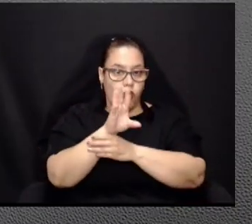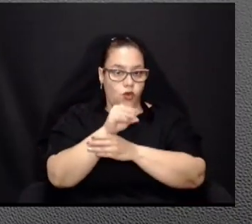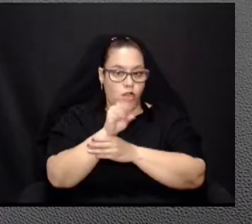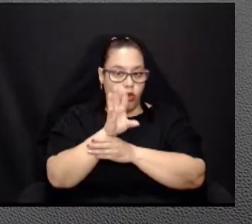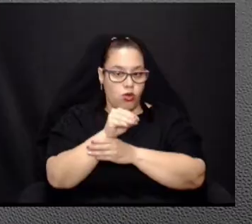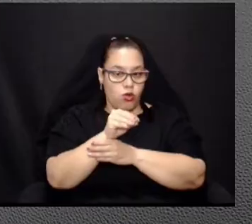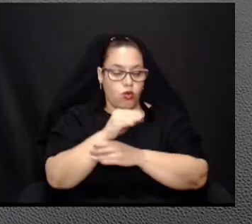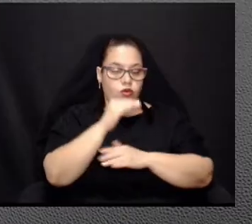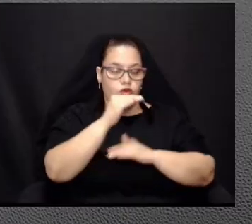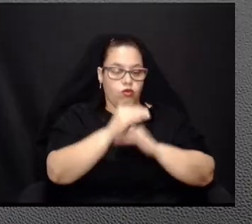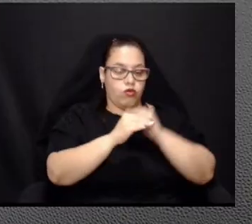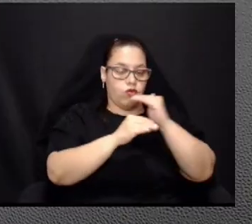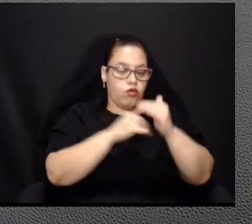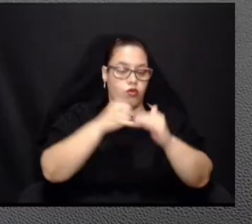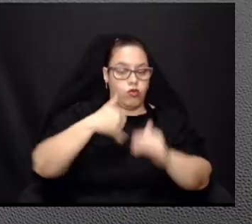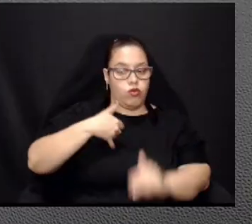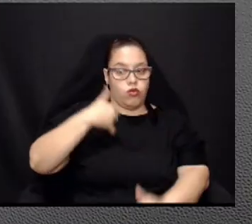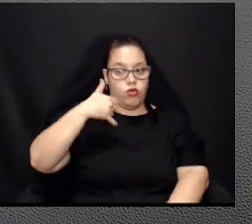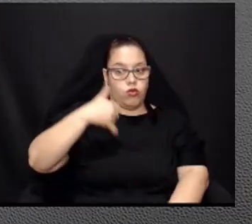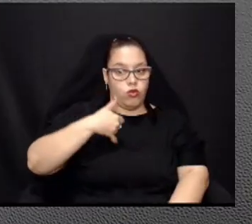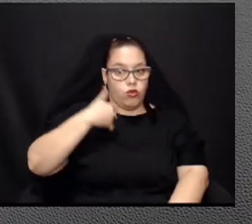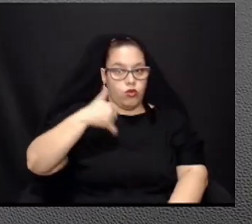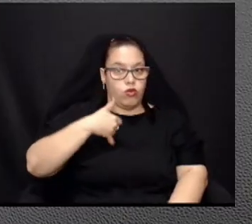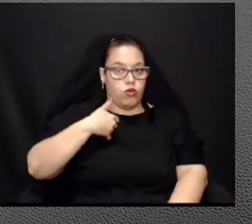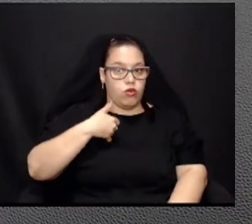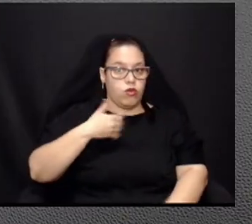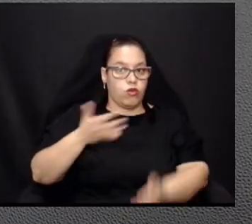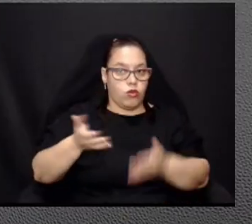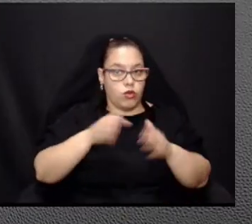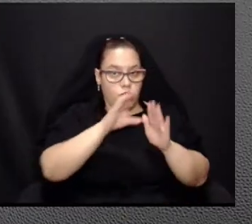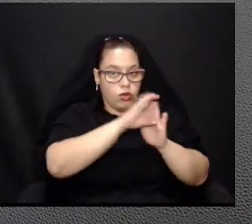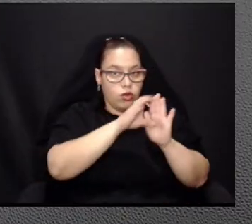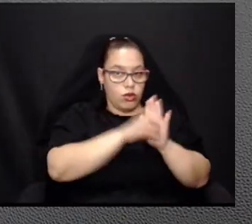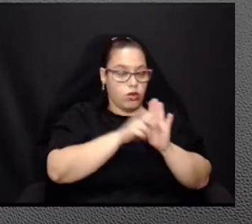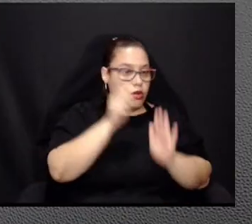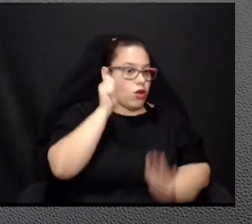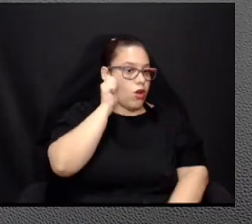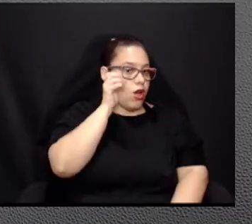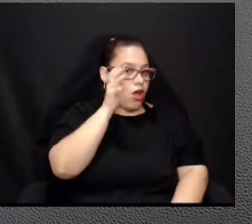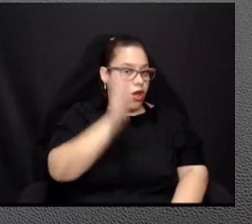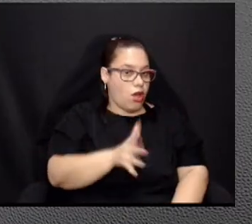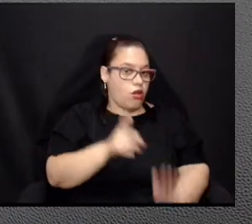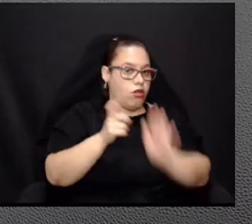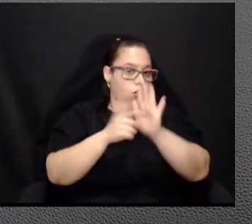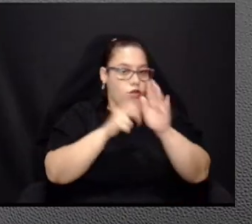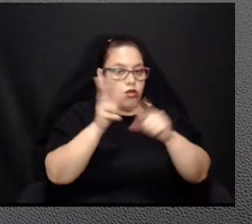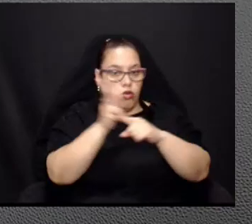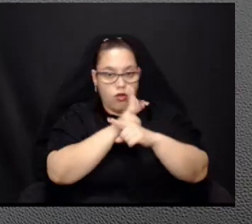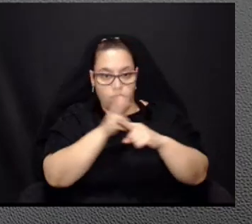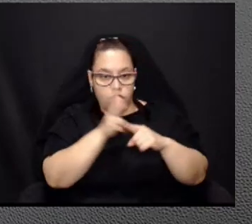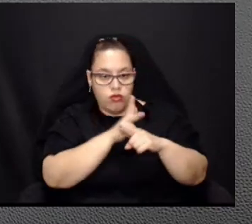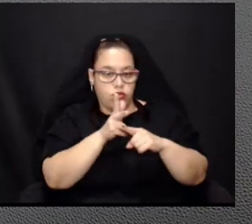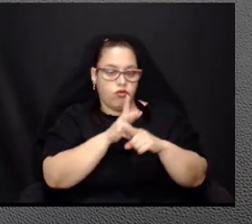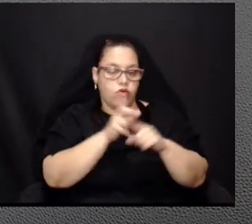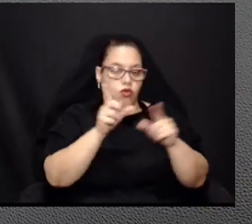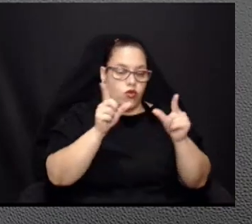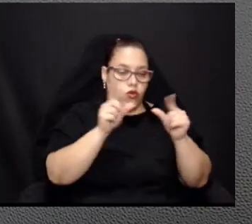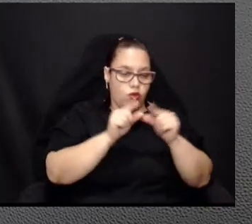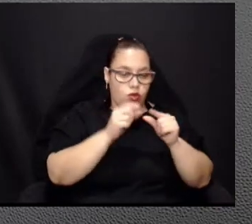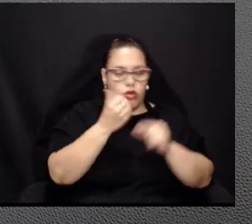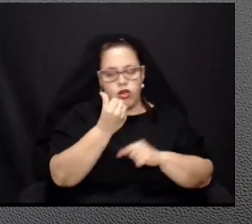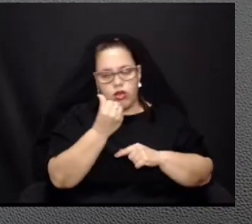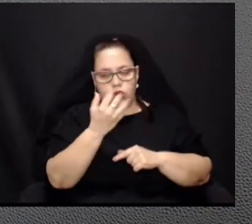a faixa etária, a gente vai trazendo mais conteúdo audiovisual, então vídeos, a gente tem vídeos curtinhos de 6, 4